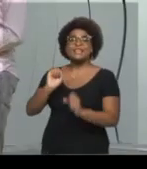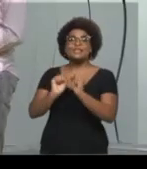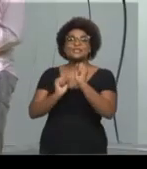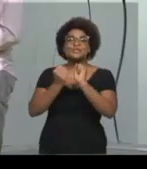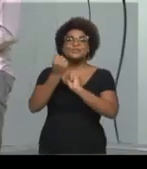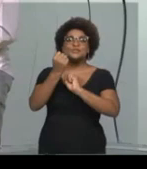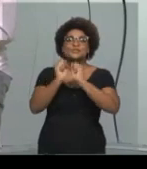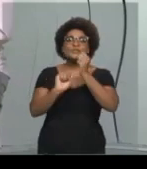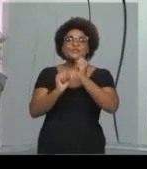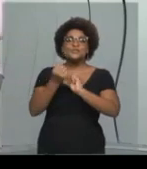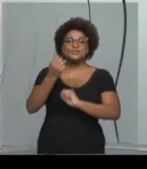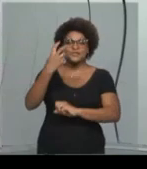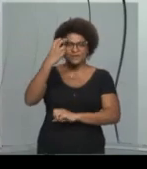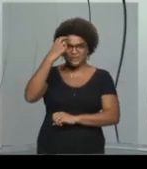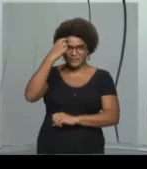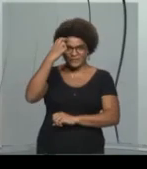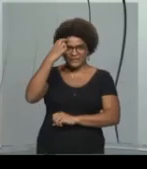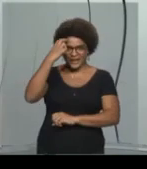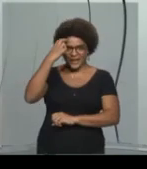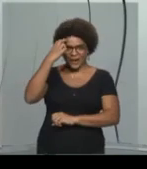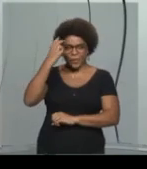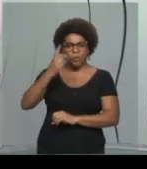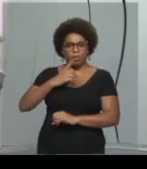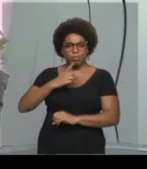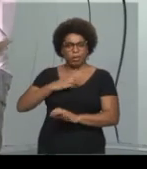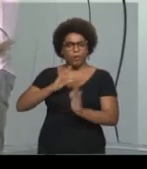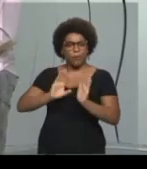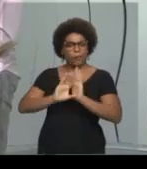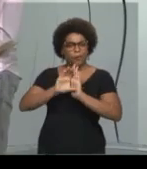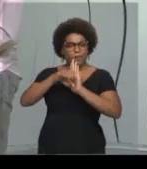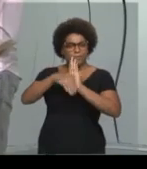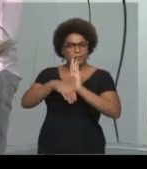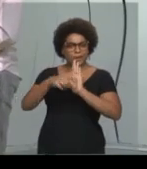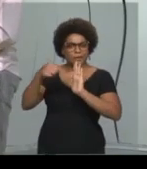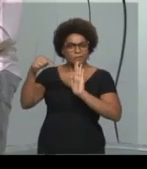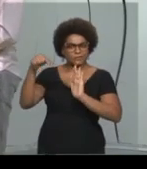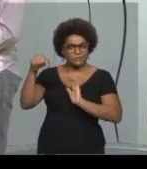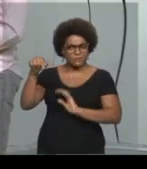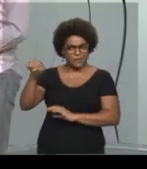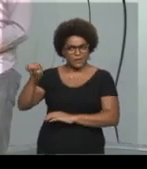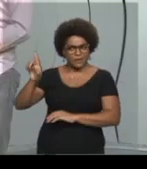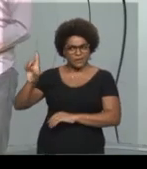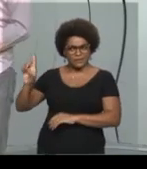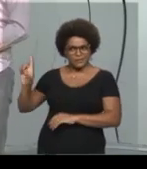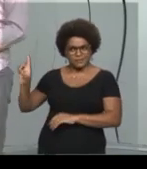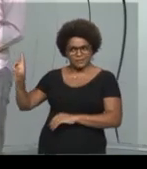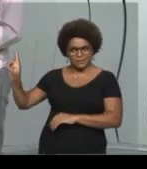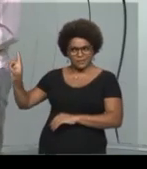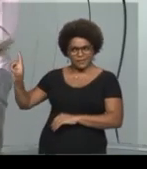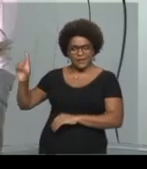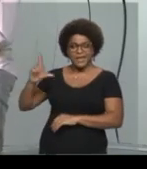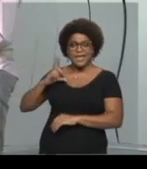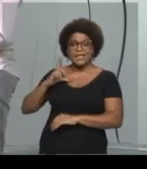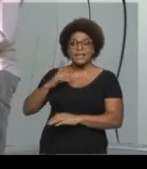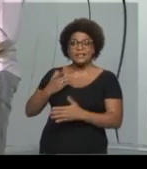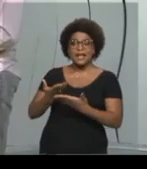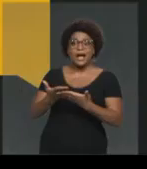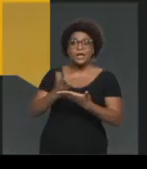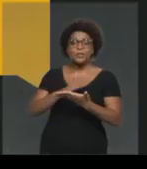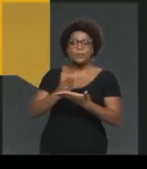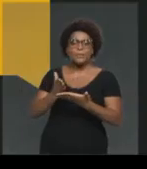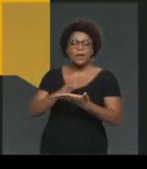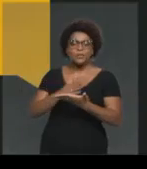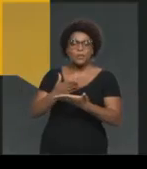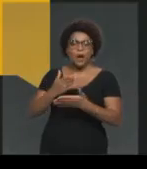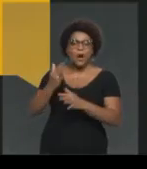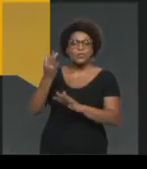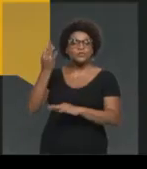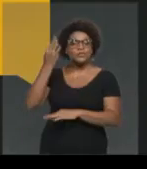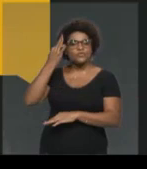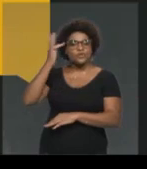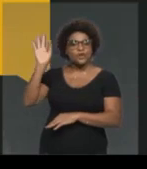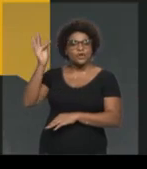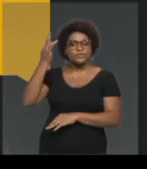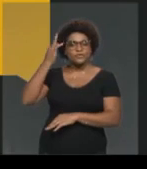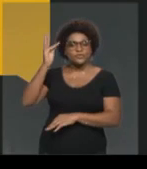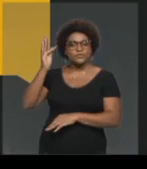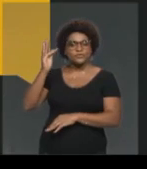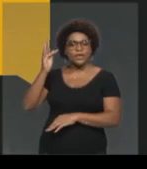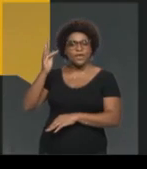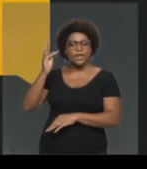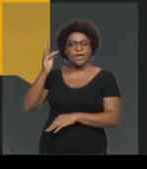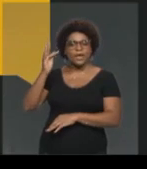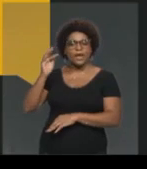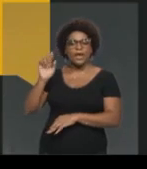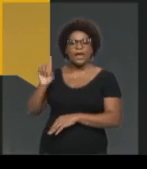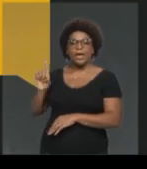Trouxe aqui para você uma definição que está no Manual de Filosofia do Nicola Bagnano, que é um comentarista